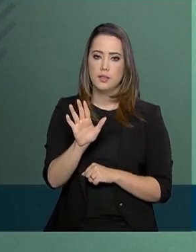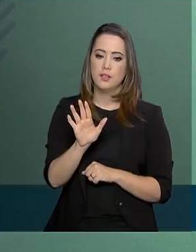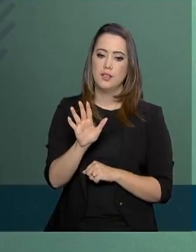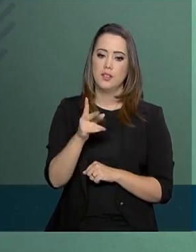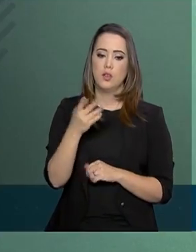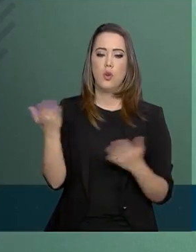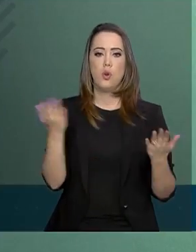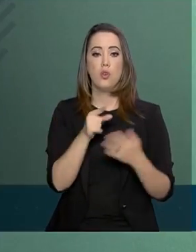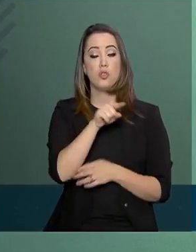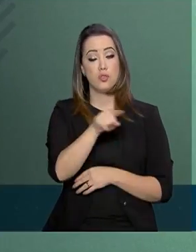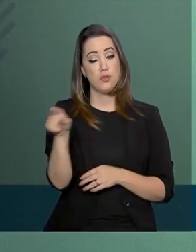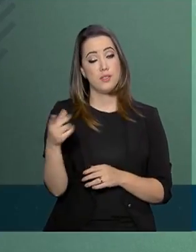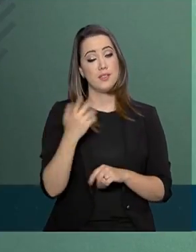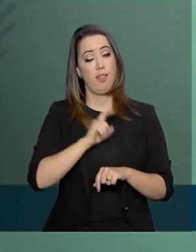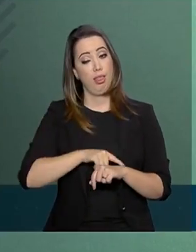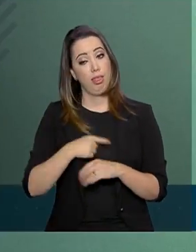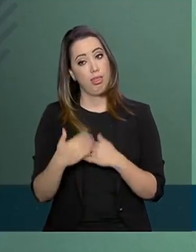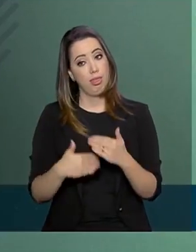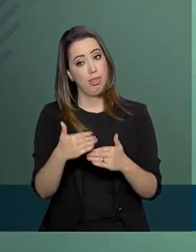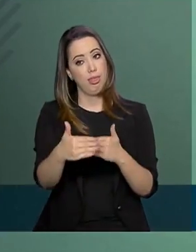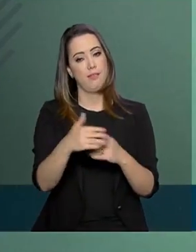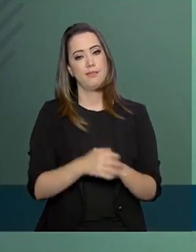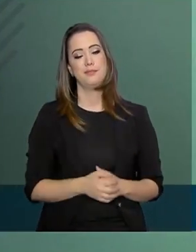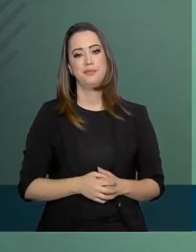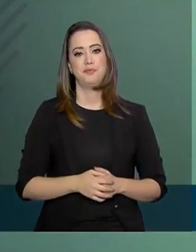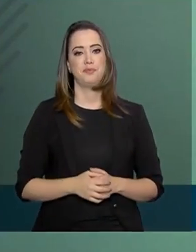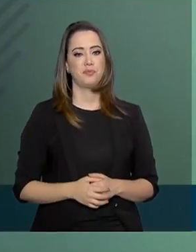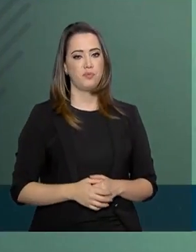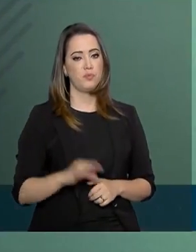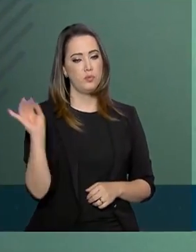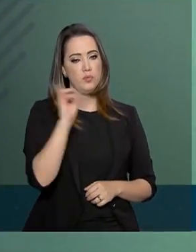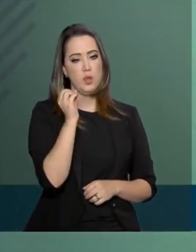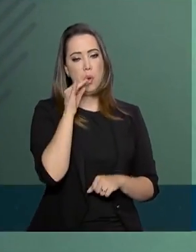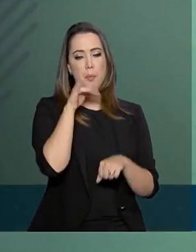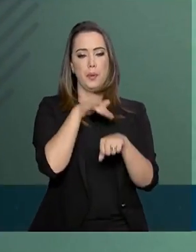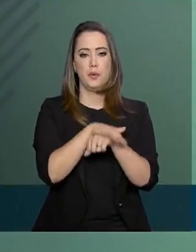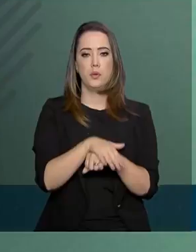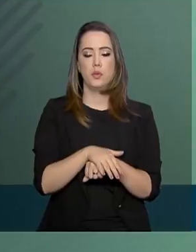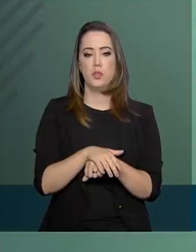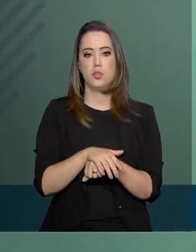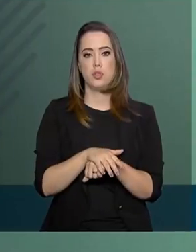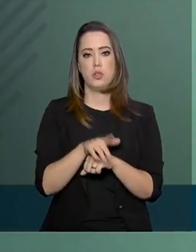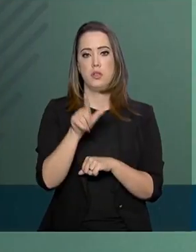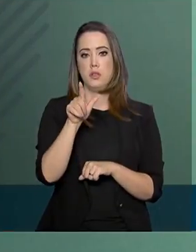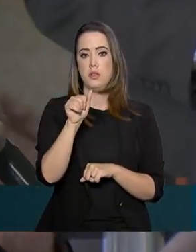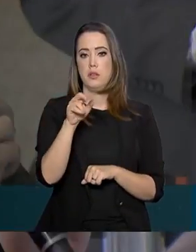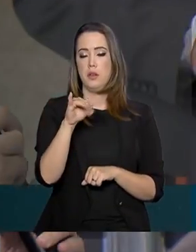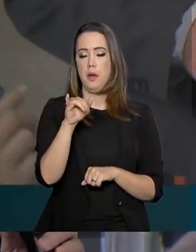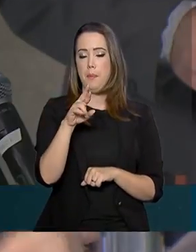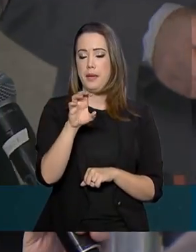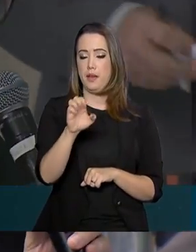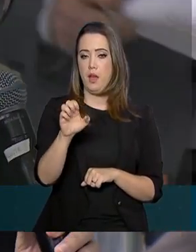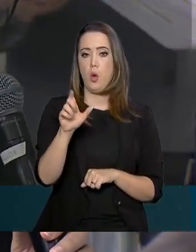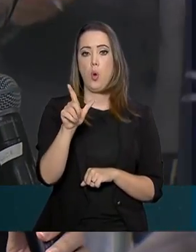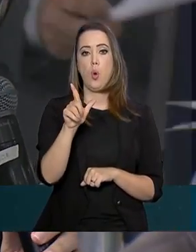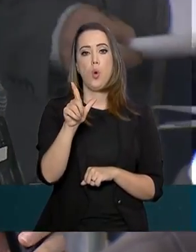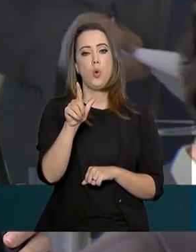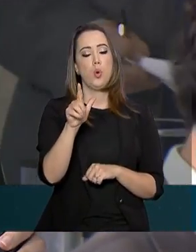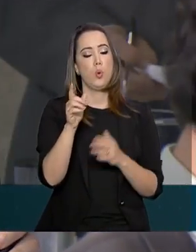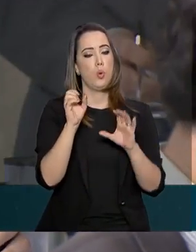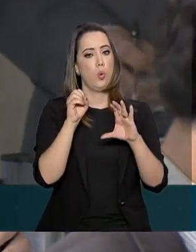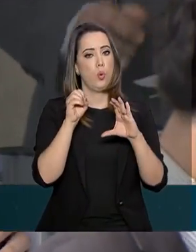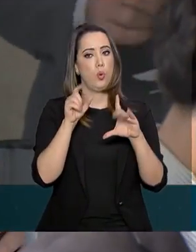vocês estão me vencendo aqui um ano à espera do avanço gabriel do globo sobre a ancine o governador do rio